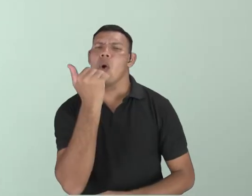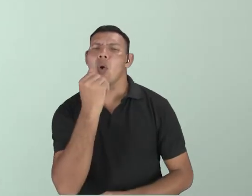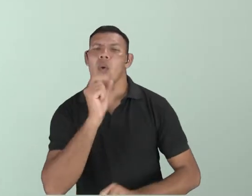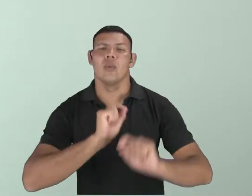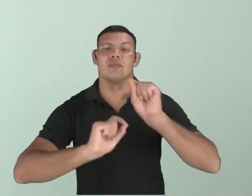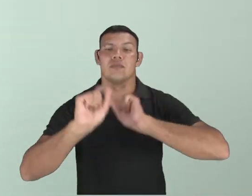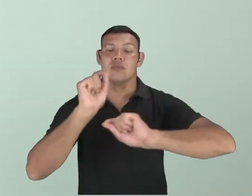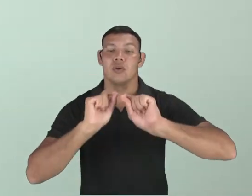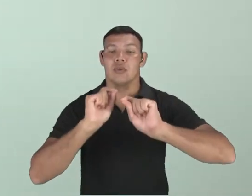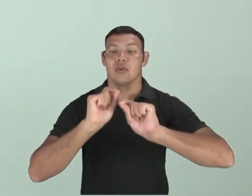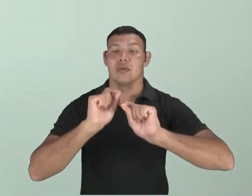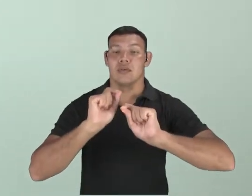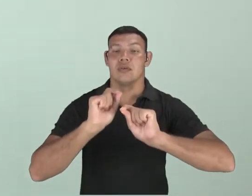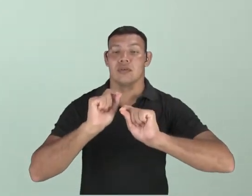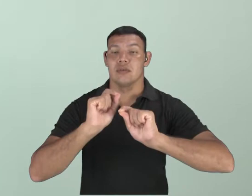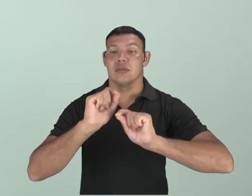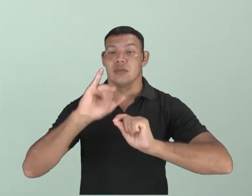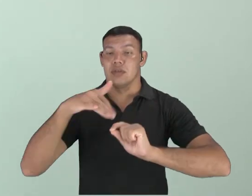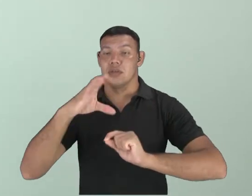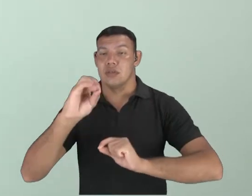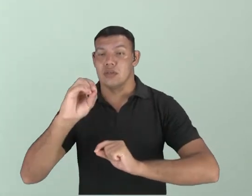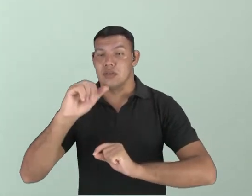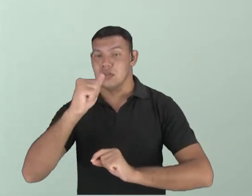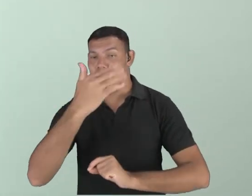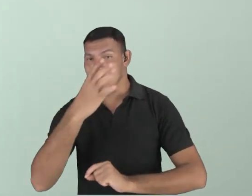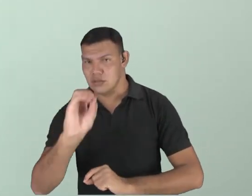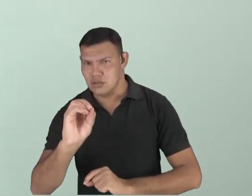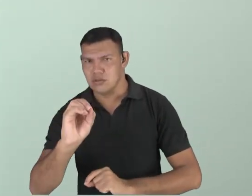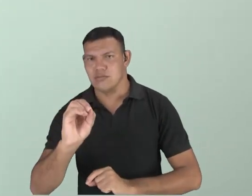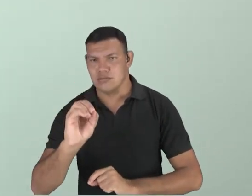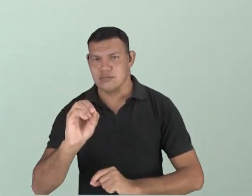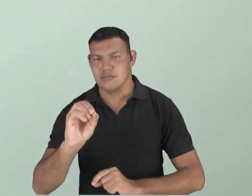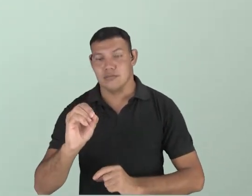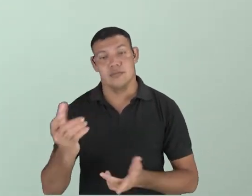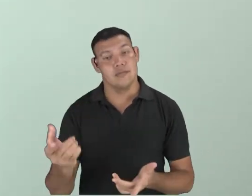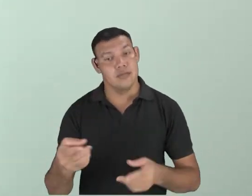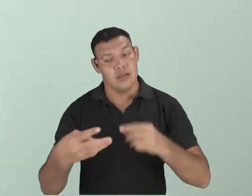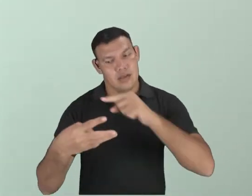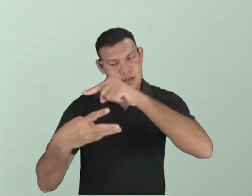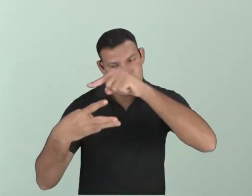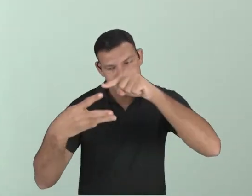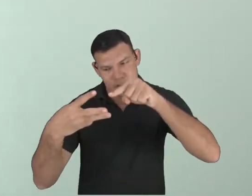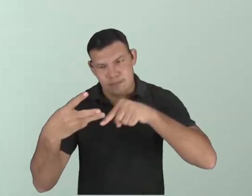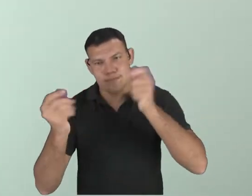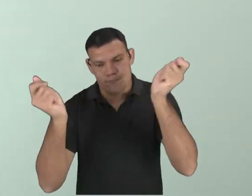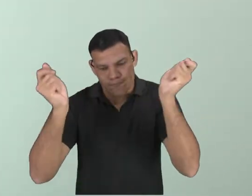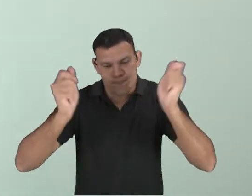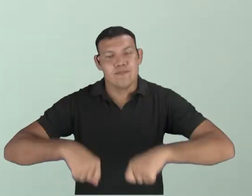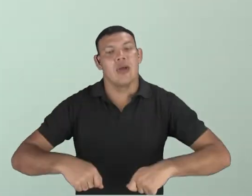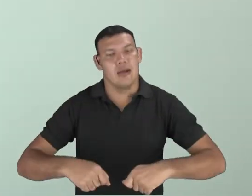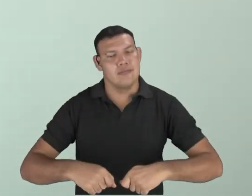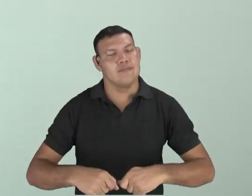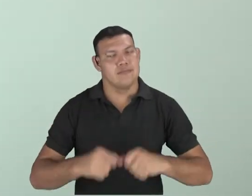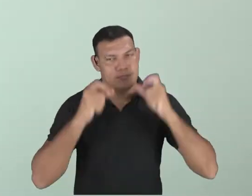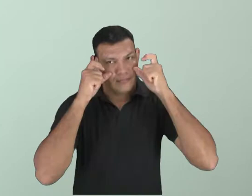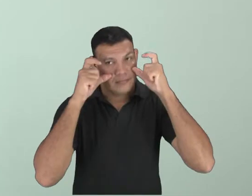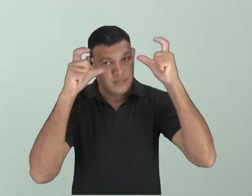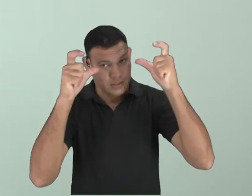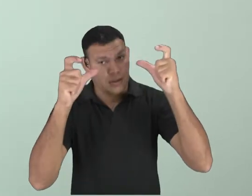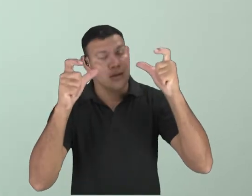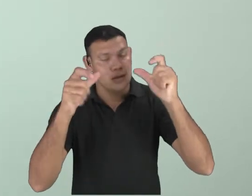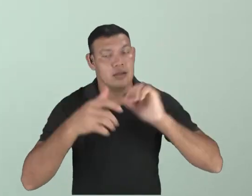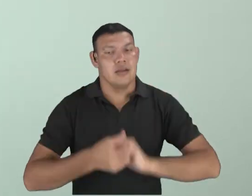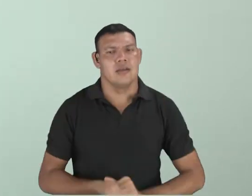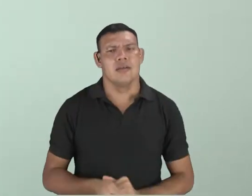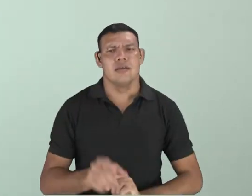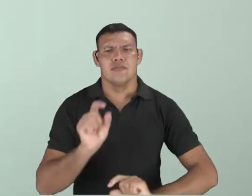O bolo. Então, nós temos uma frase e 3 possibilidades. Por isso, é importantíssimo estar atento a essas situações. O